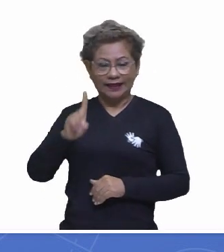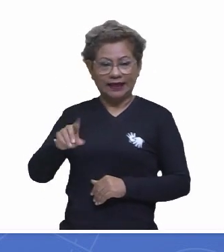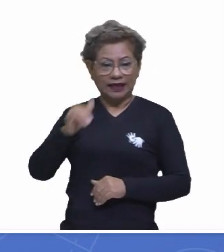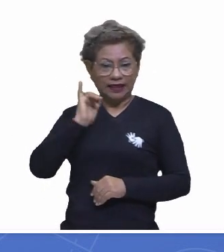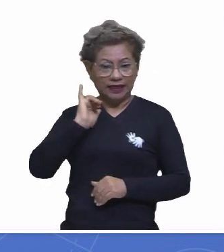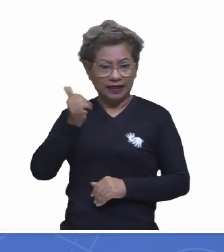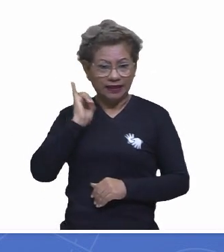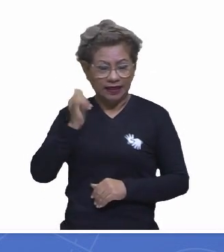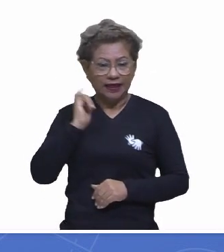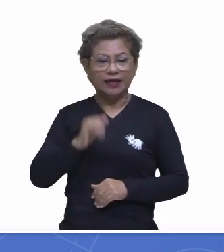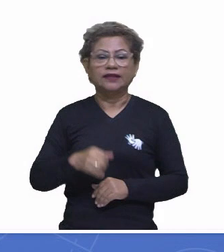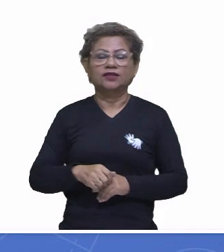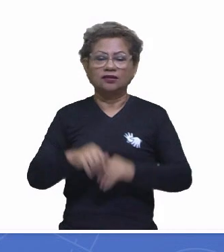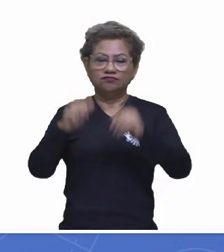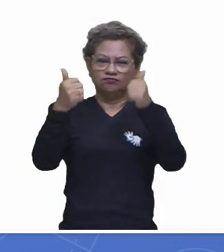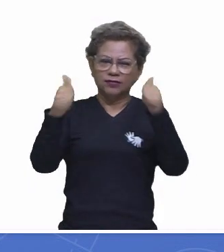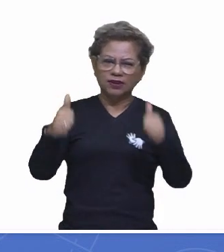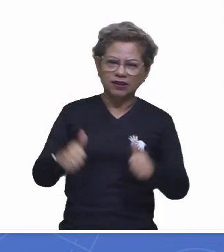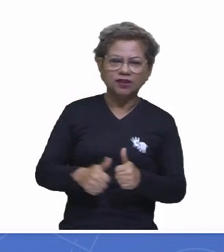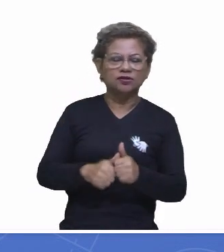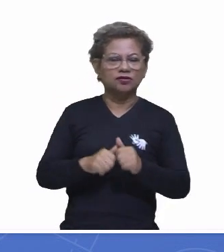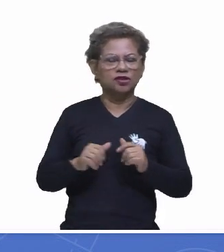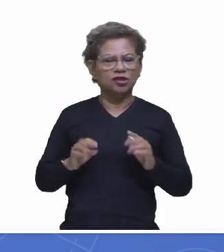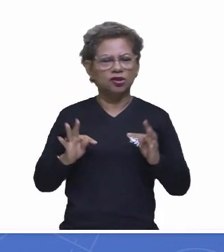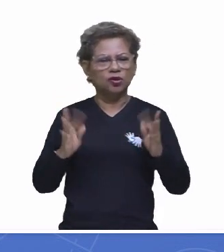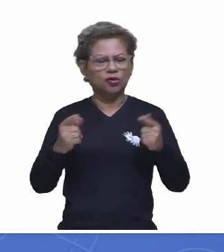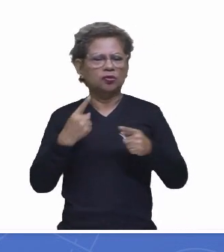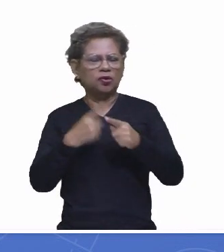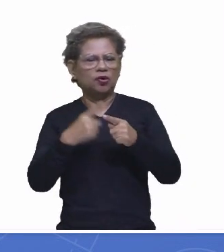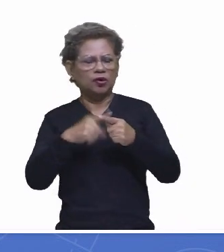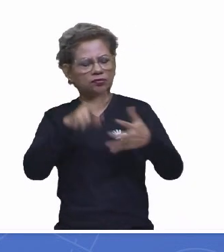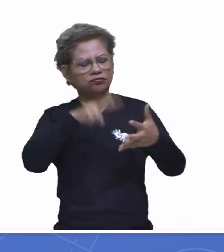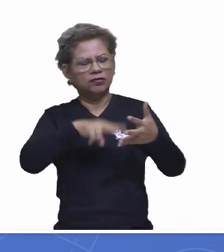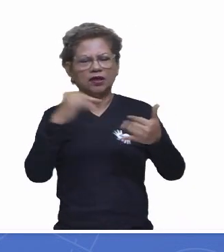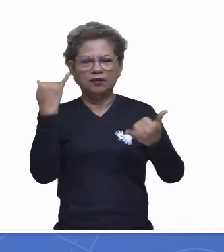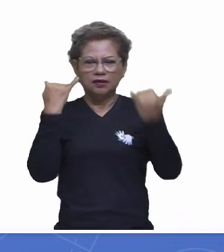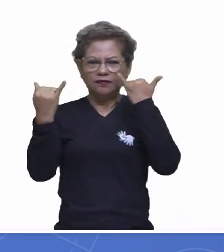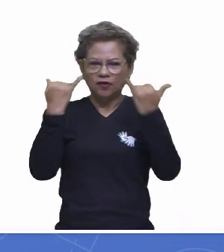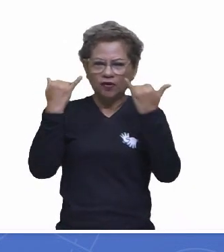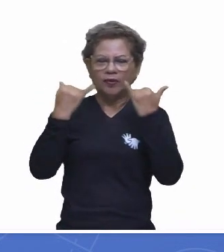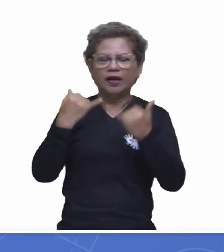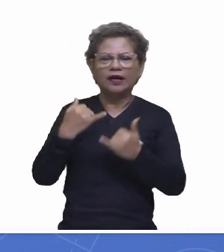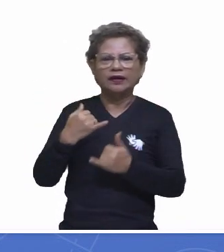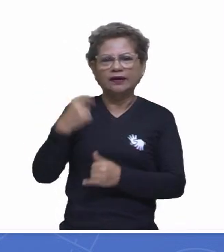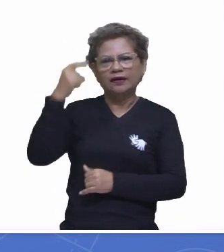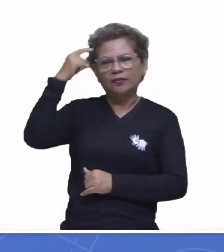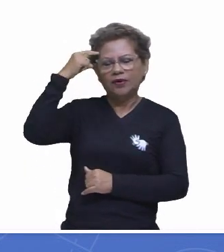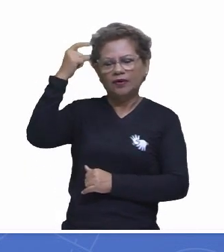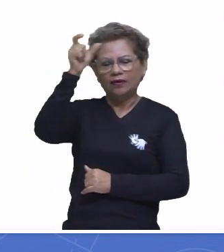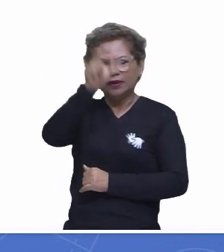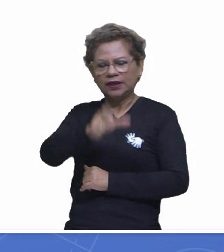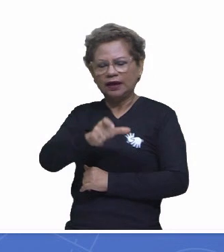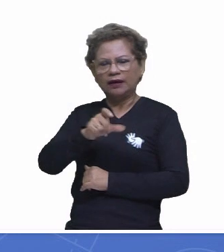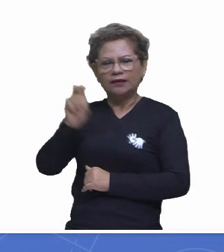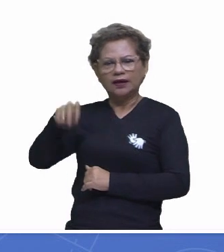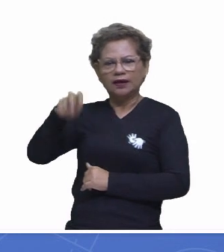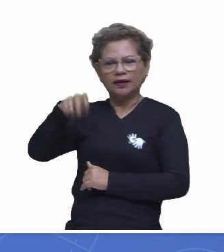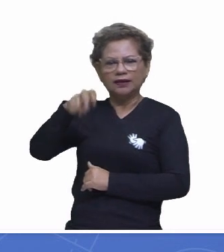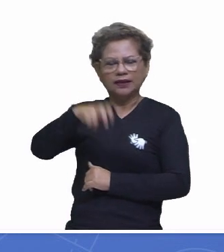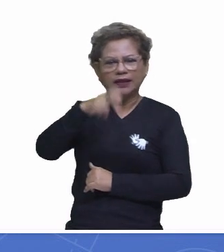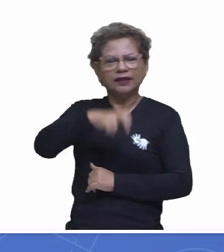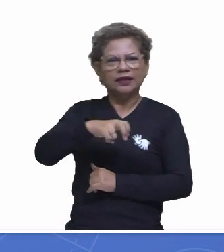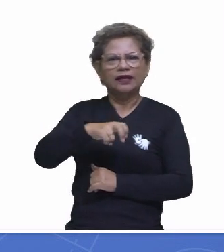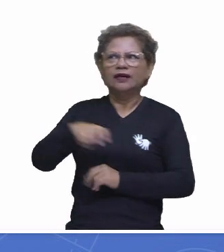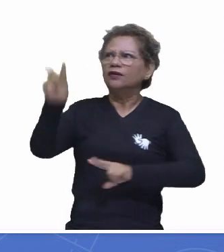o enunciador conta sobre suas andanças pelas ruas da cidade ao mesmo tempo que as descreve. Letra E, narrativo